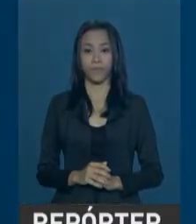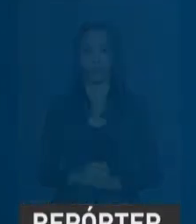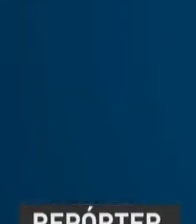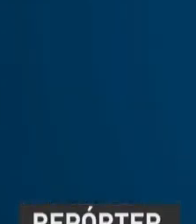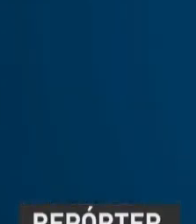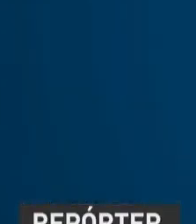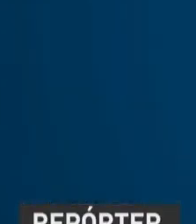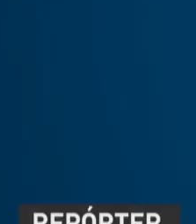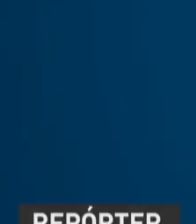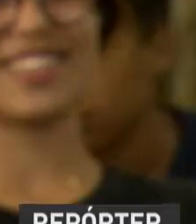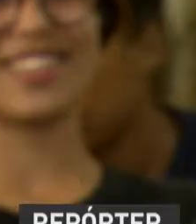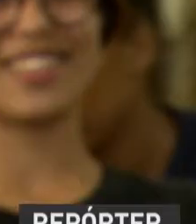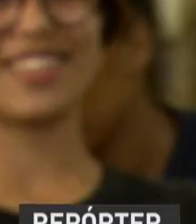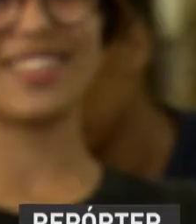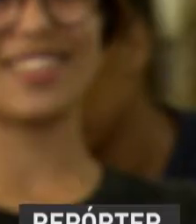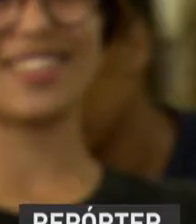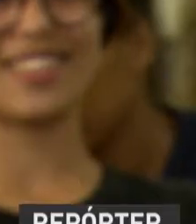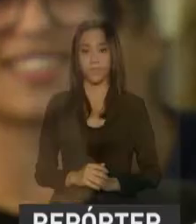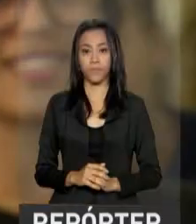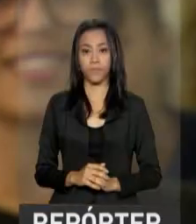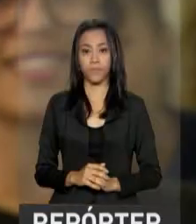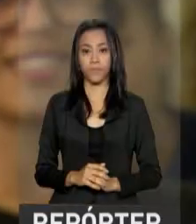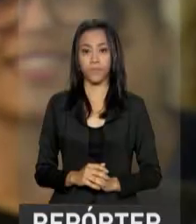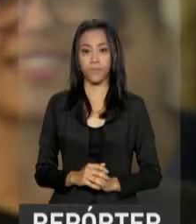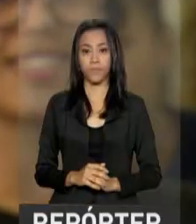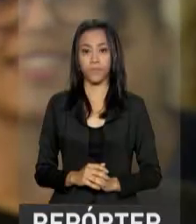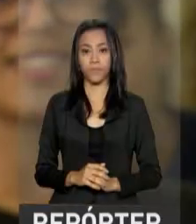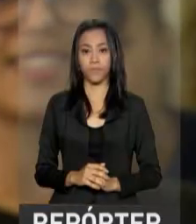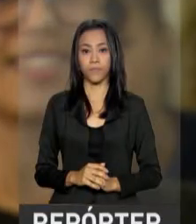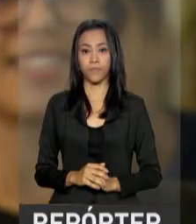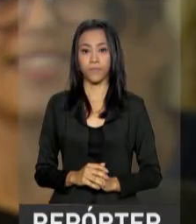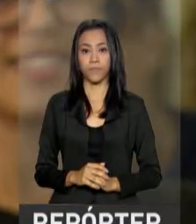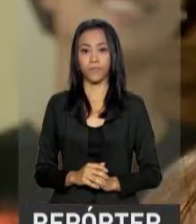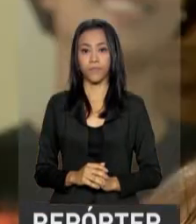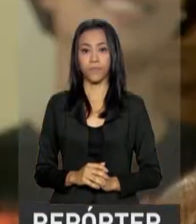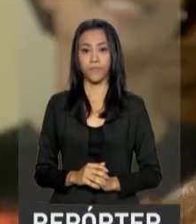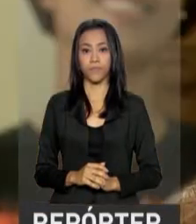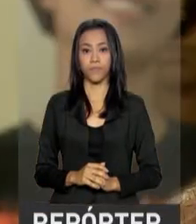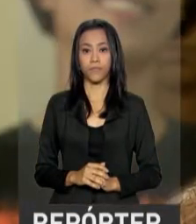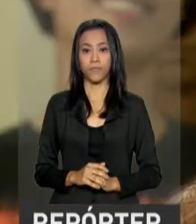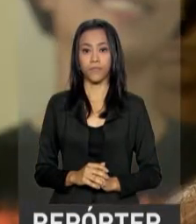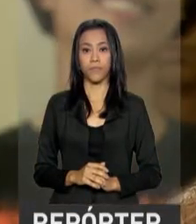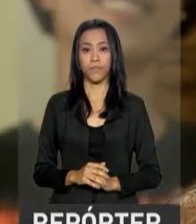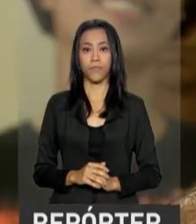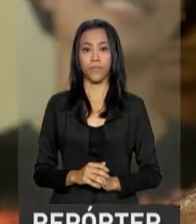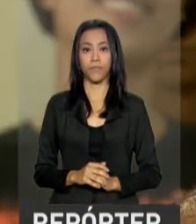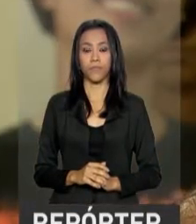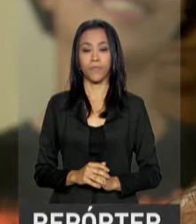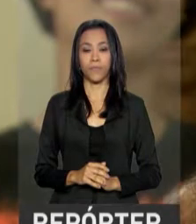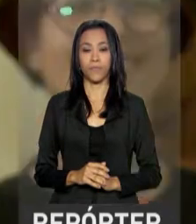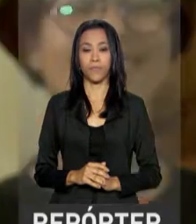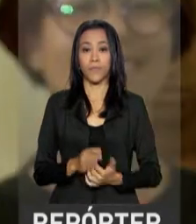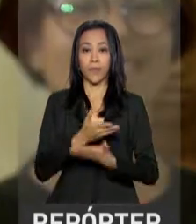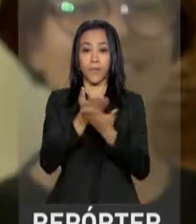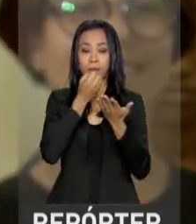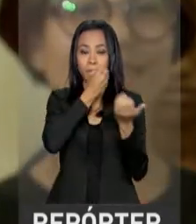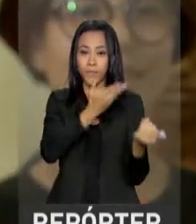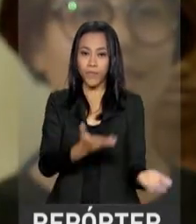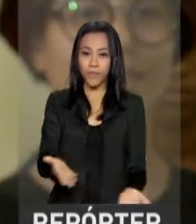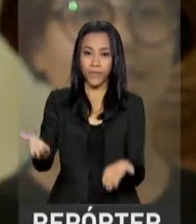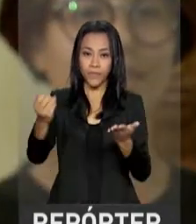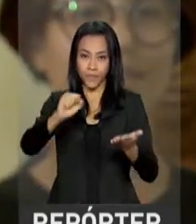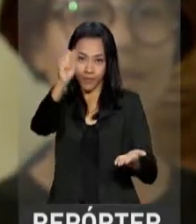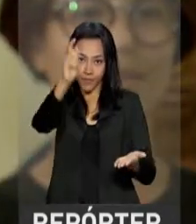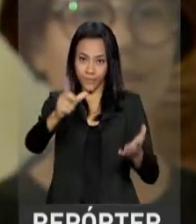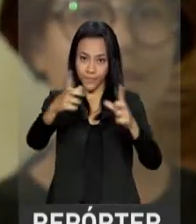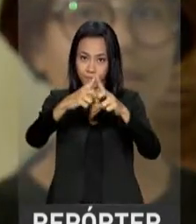da Água. Hallo Leute und willkommen nach Brasilien. Hola amigos, bienvenidos a Brasilia. Minasan, Brasilia